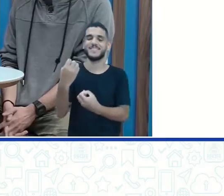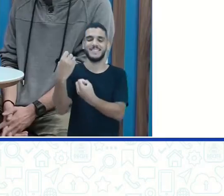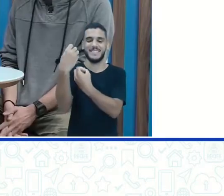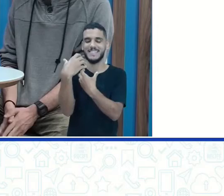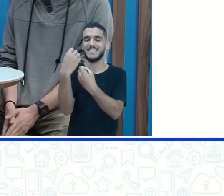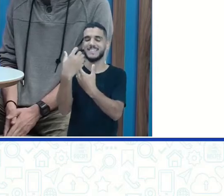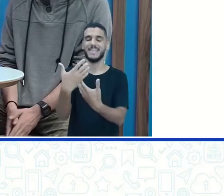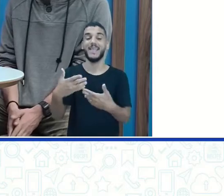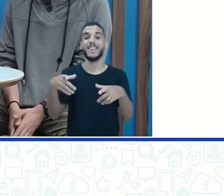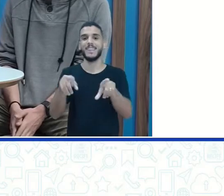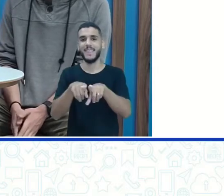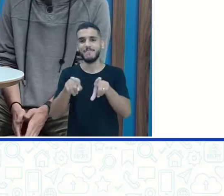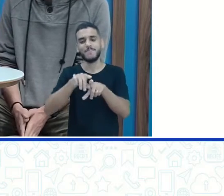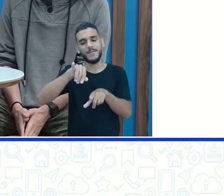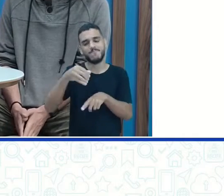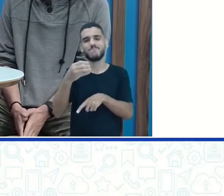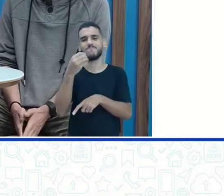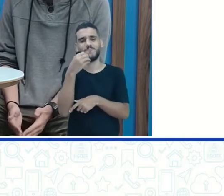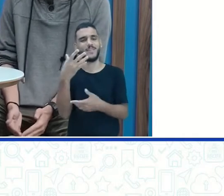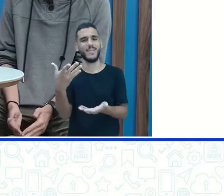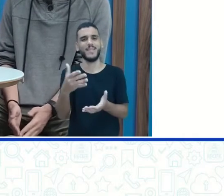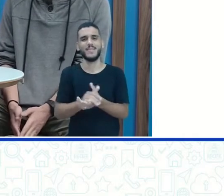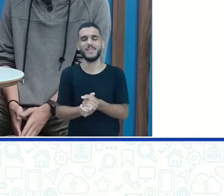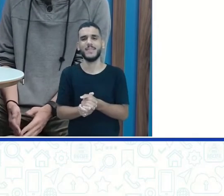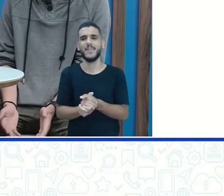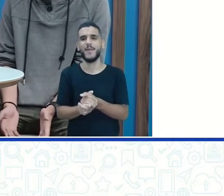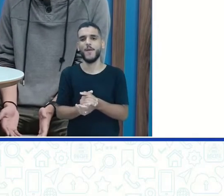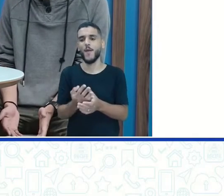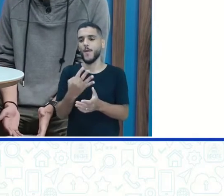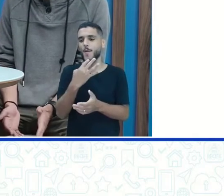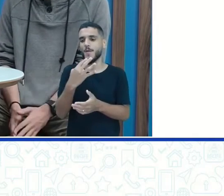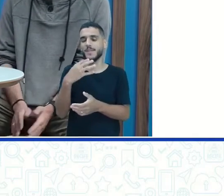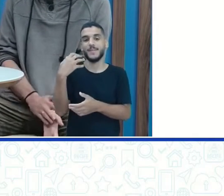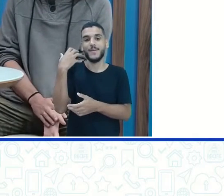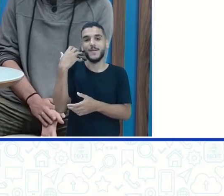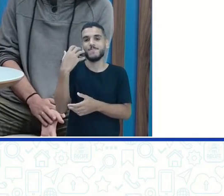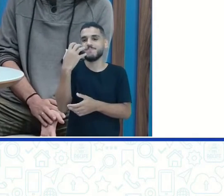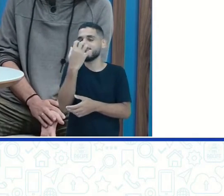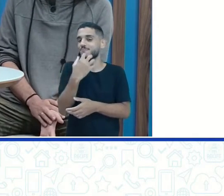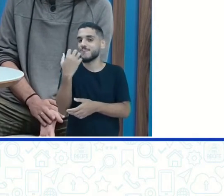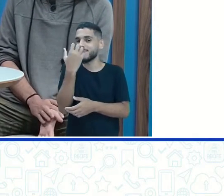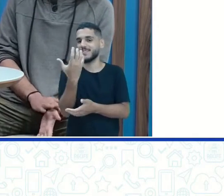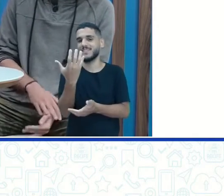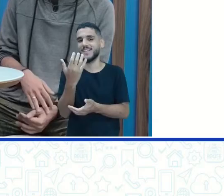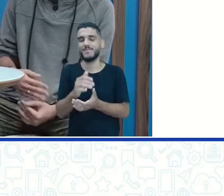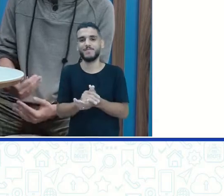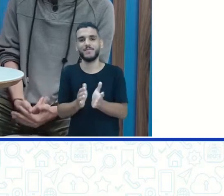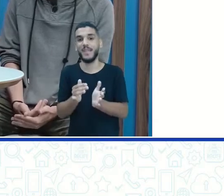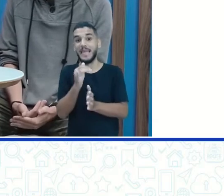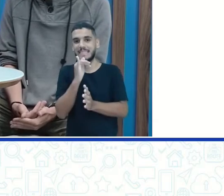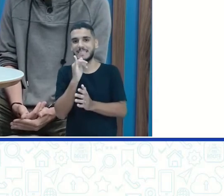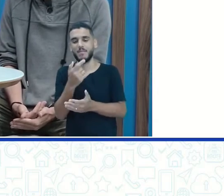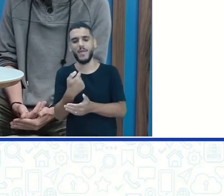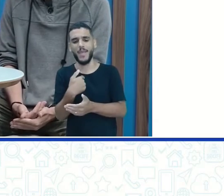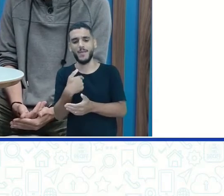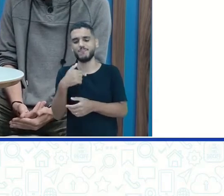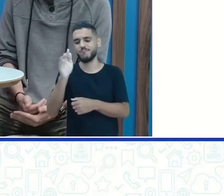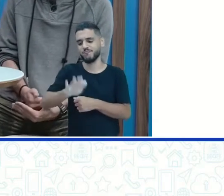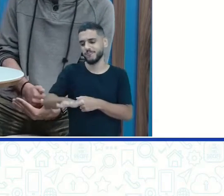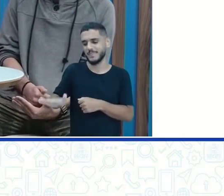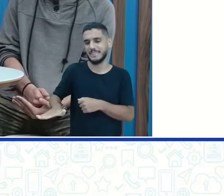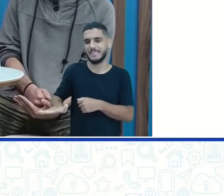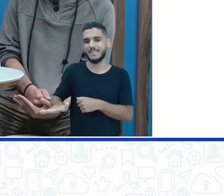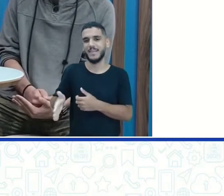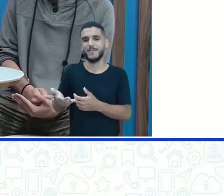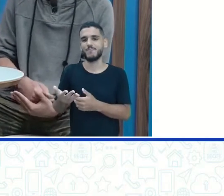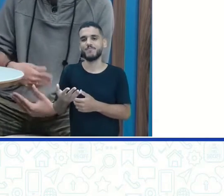E tanto para dar oportunidade, né? Para eles de acabarem conhecendo a música. Eu, por exemplo, não tive essa oportunidade quando eu era mais novo e